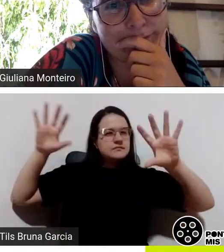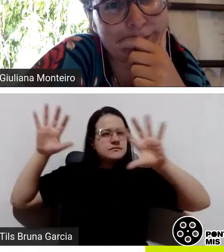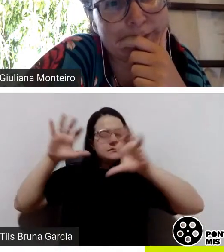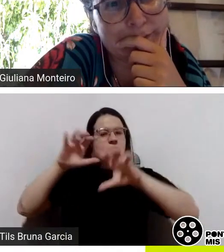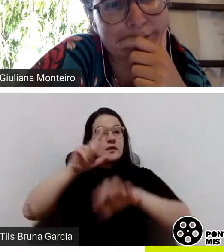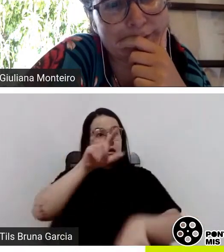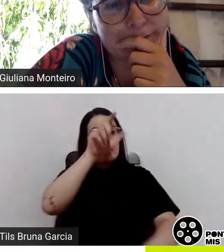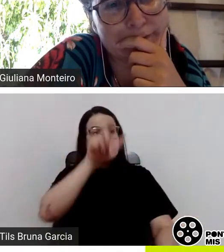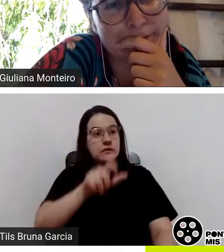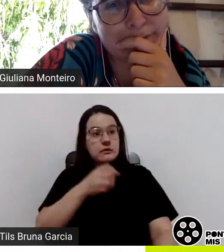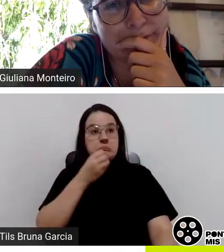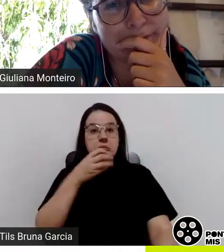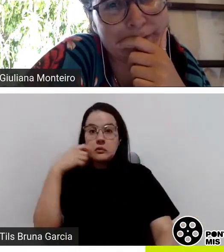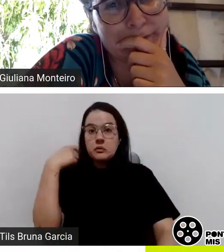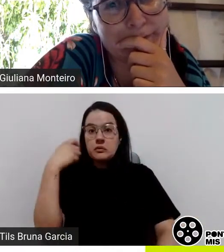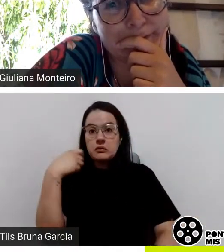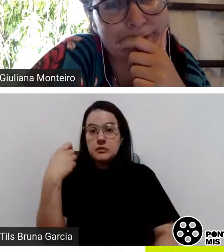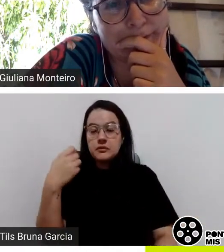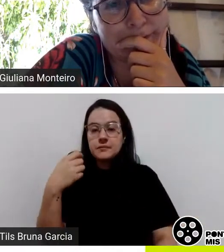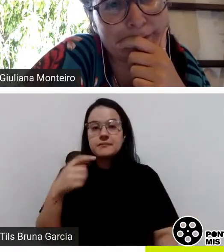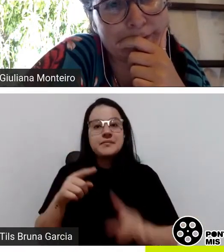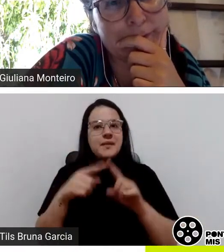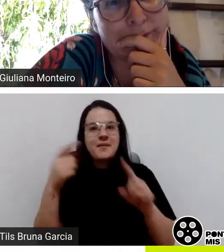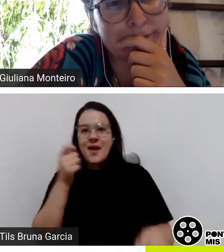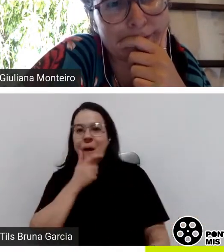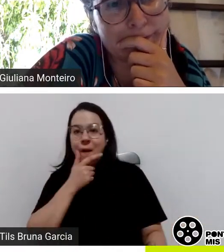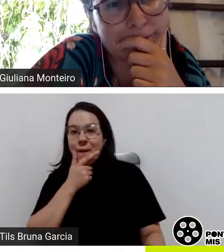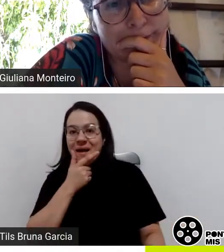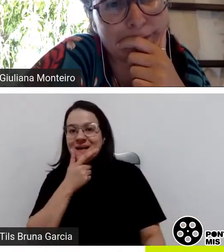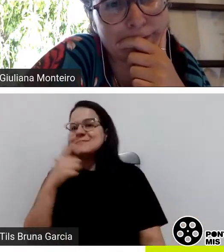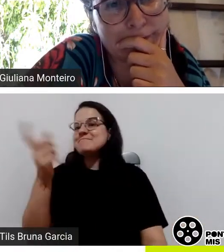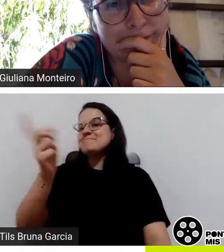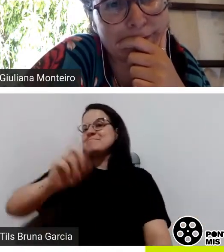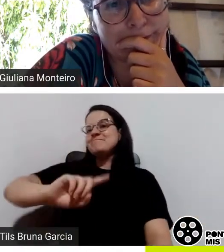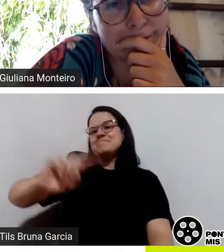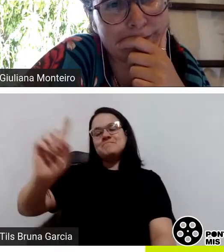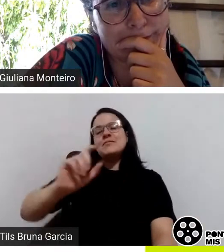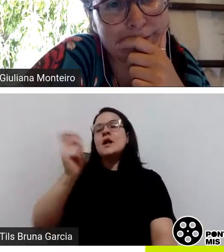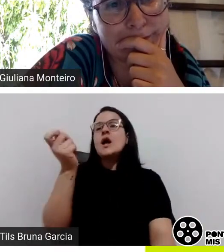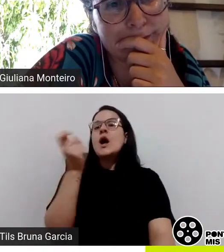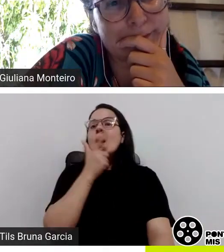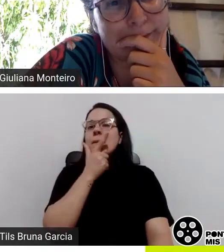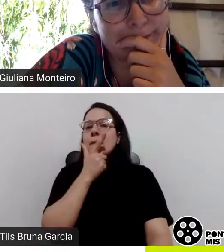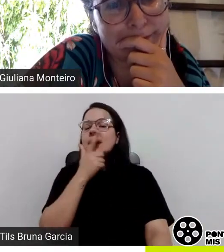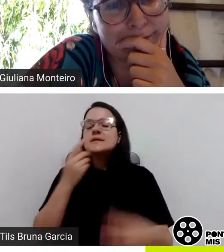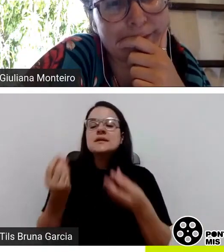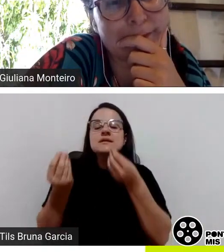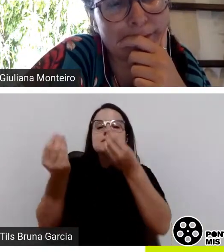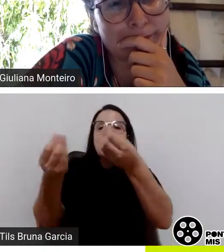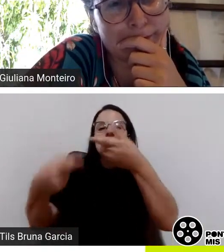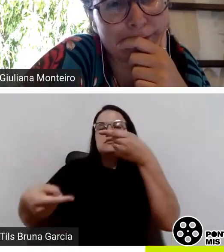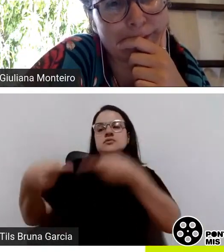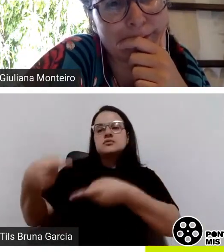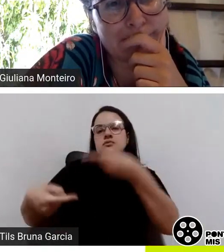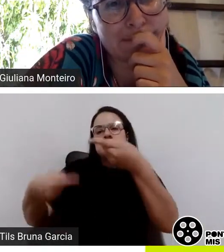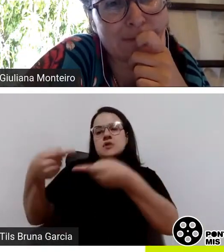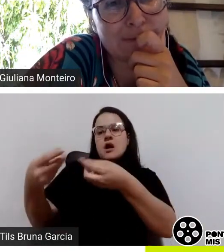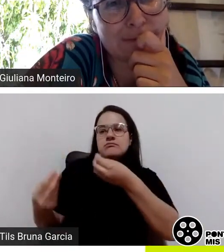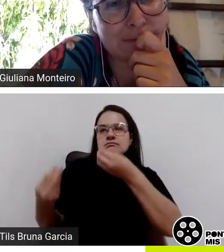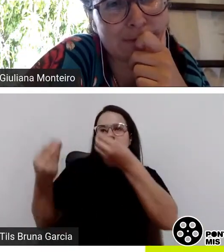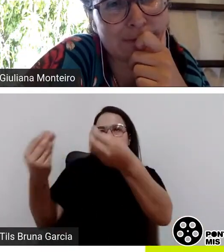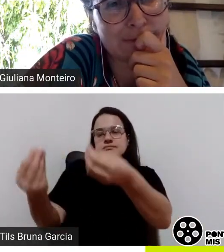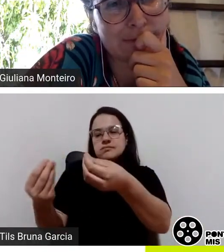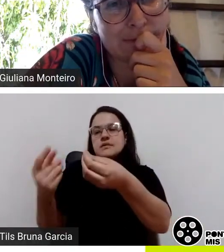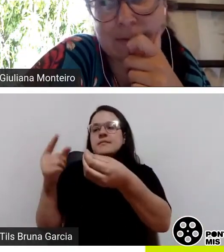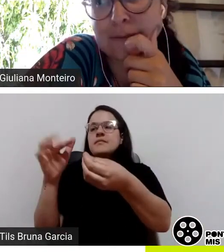né? Mas na comédia, não. Na comédia, tu solta um diálogo. Tem cenas de diálogo da Fernanda com